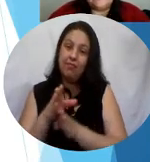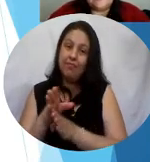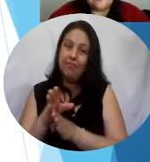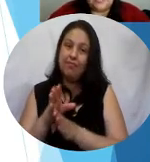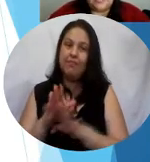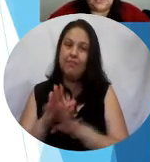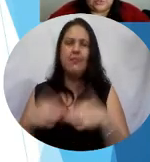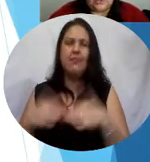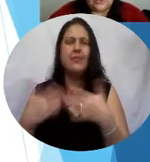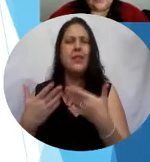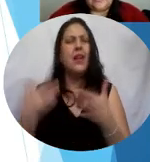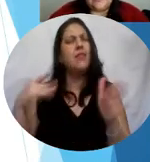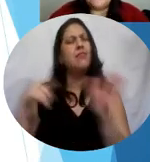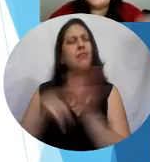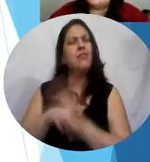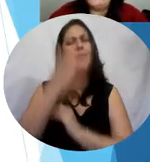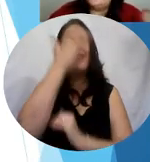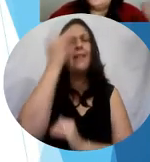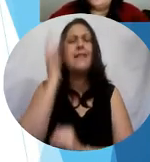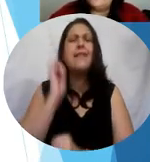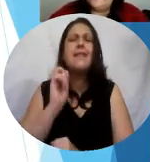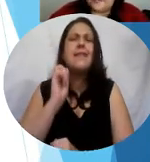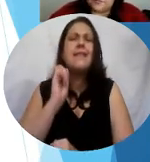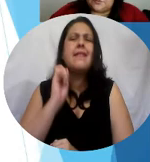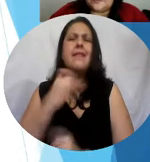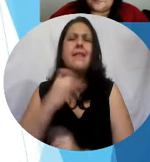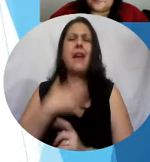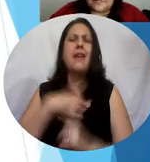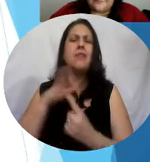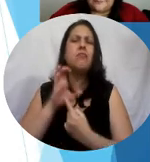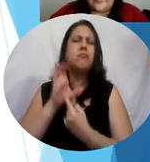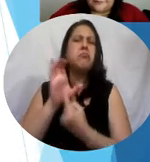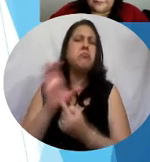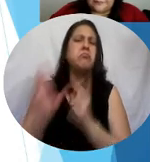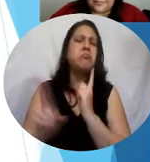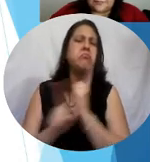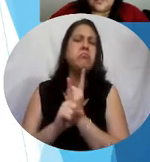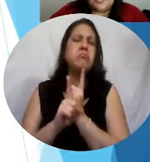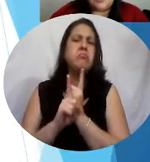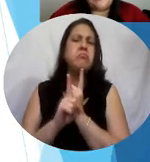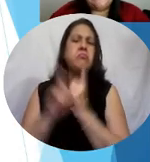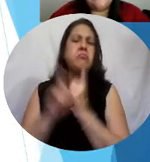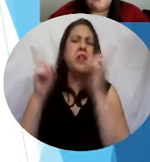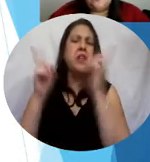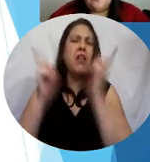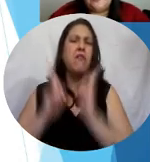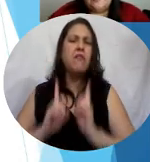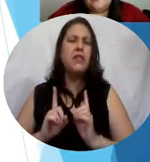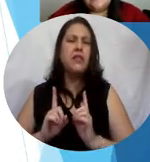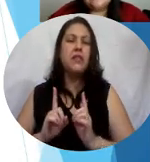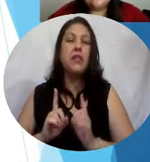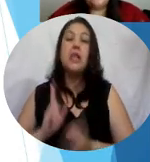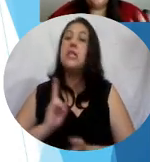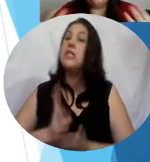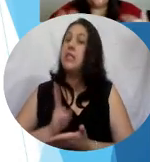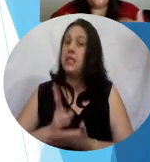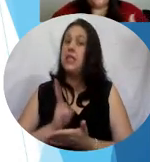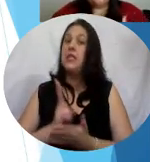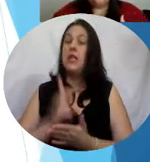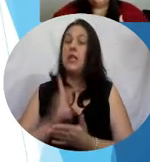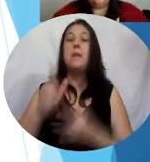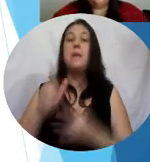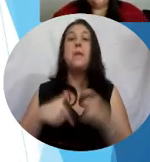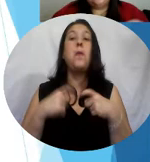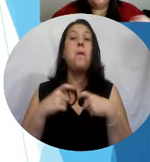Quem faz esse diagnóstico, né? É sempre um médico responsável pelo caso. Então, o que acontece?